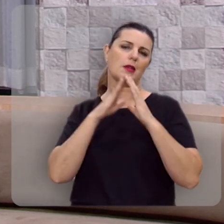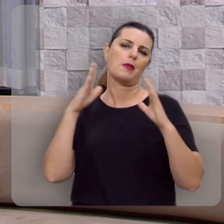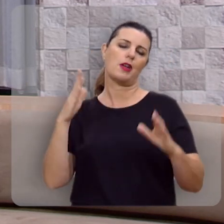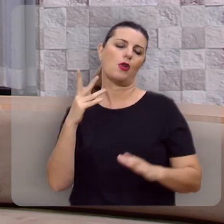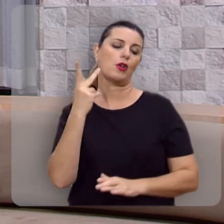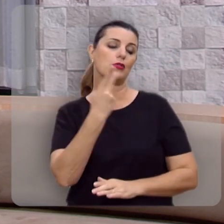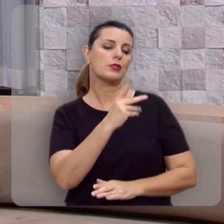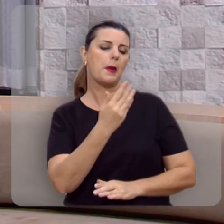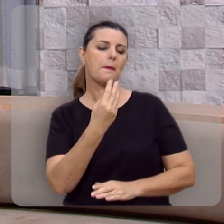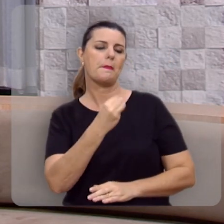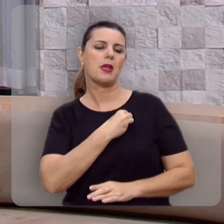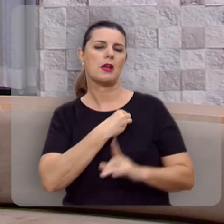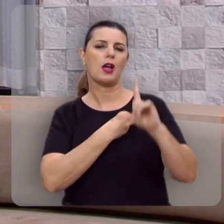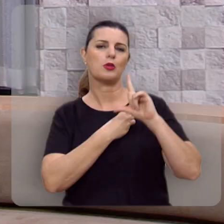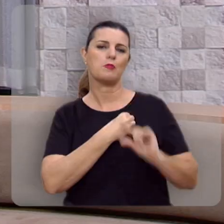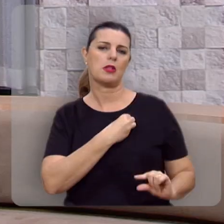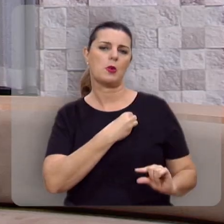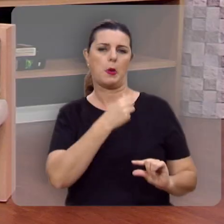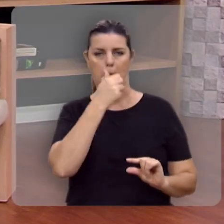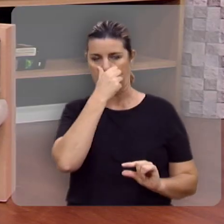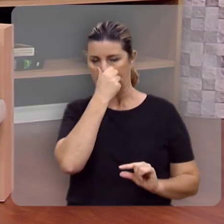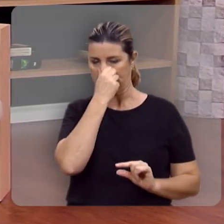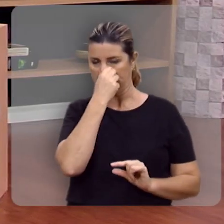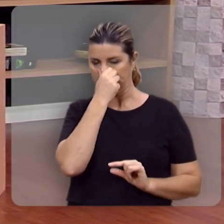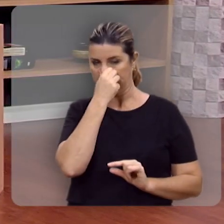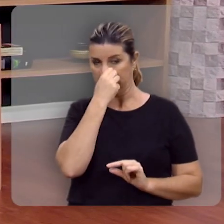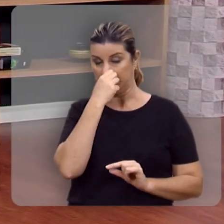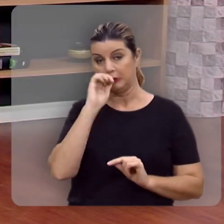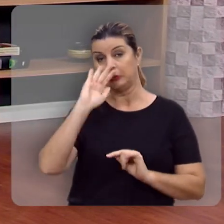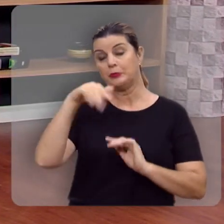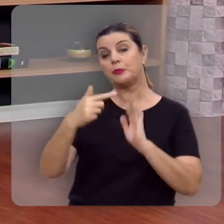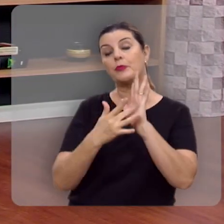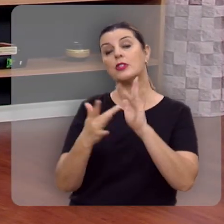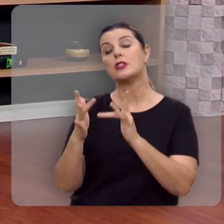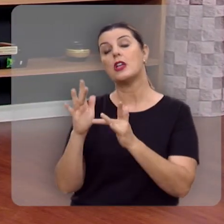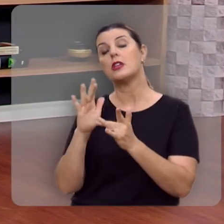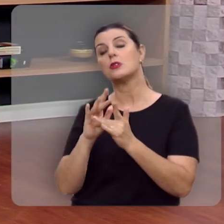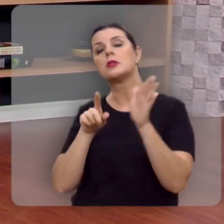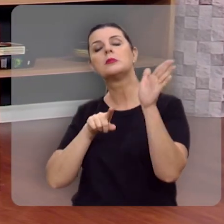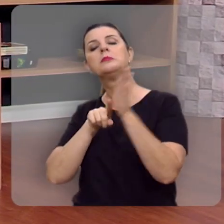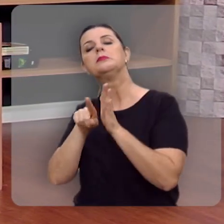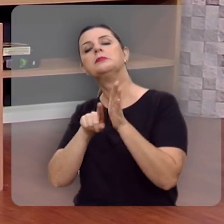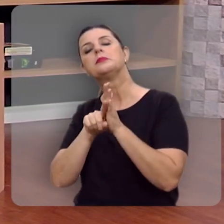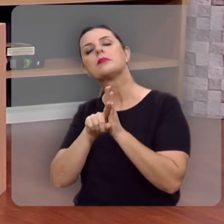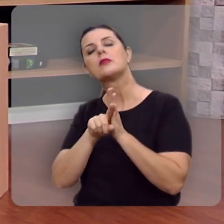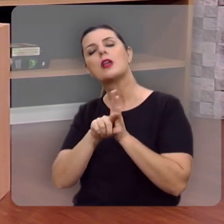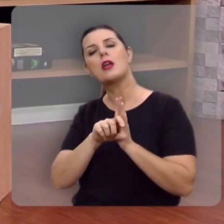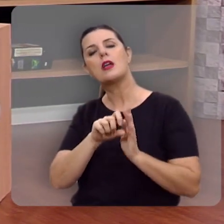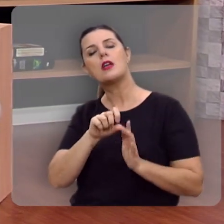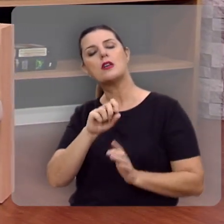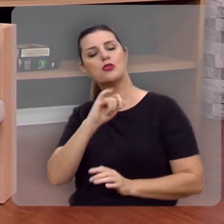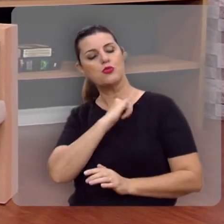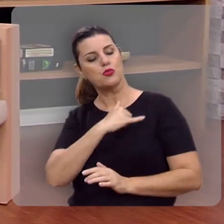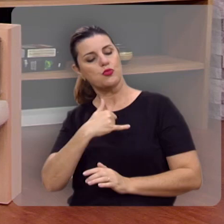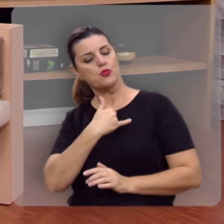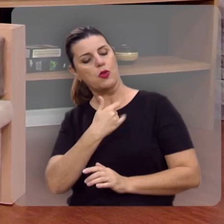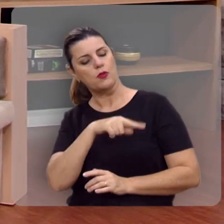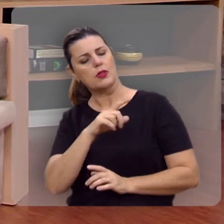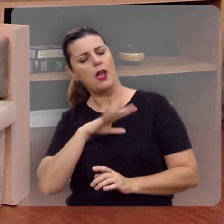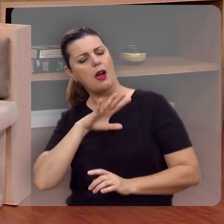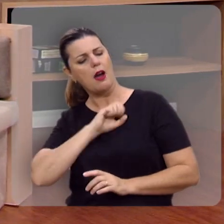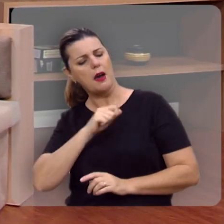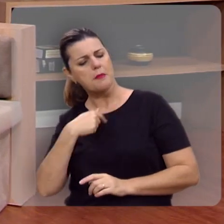do que o seu pecado, Pedro. Então Jesus pergunta para ele, Simão, filho de João, tu me amas mais do que esses